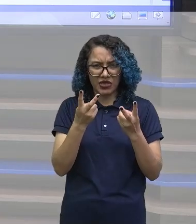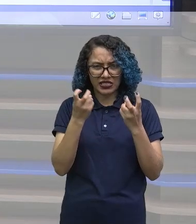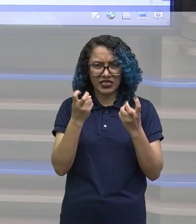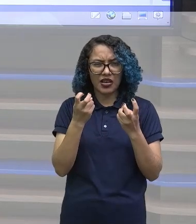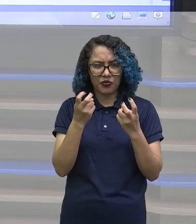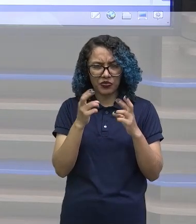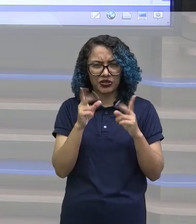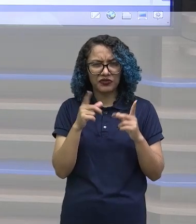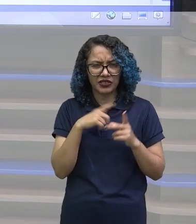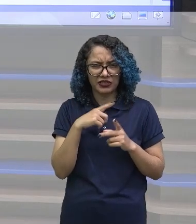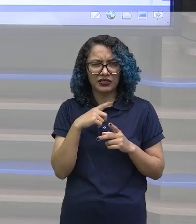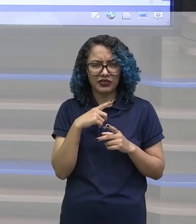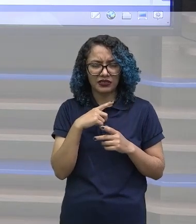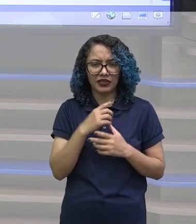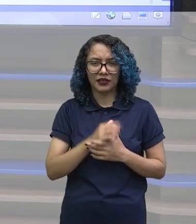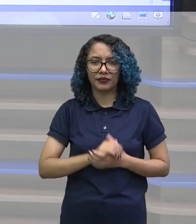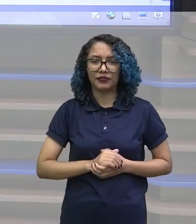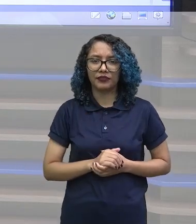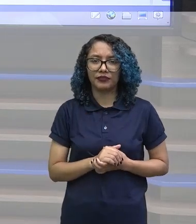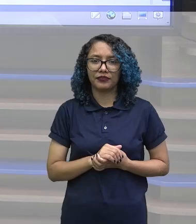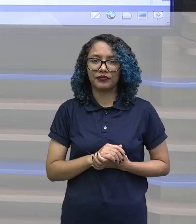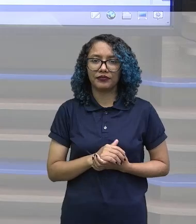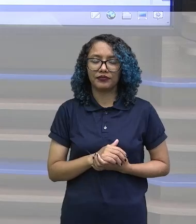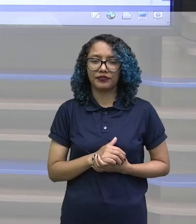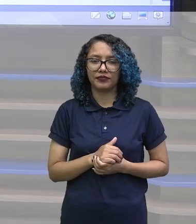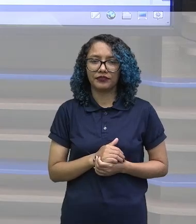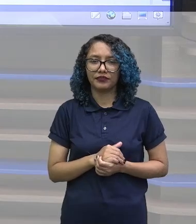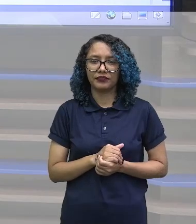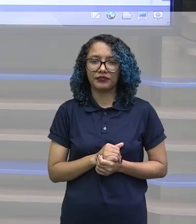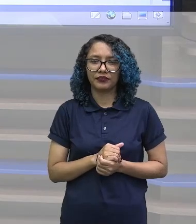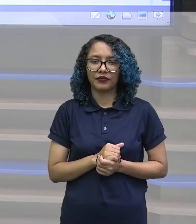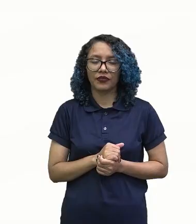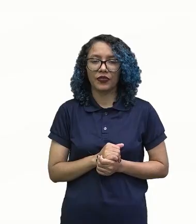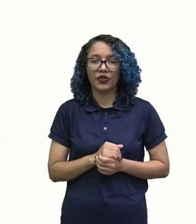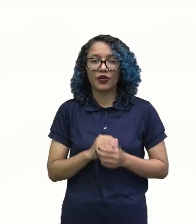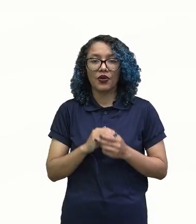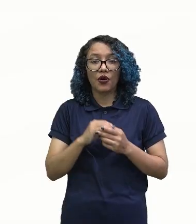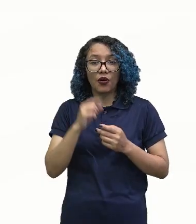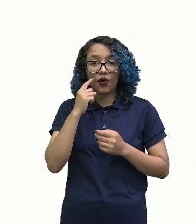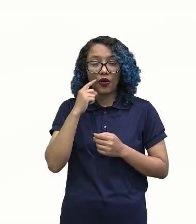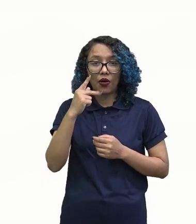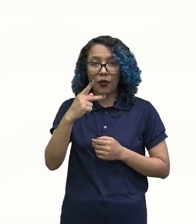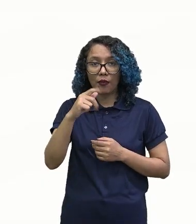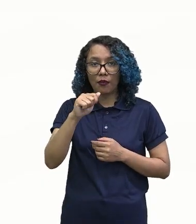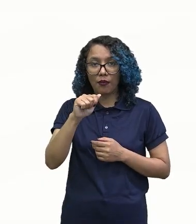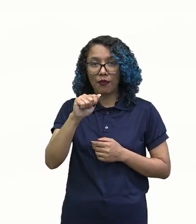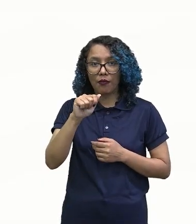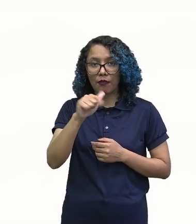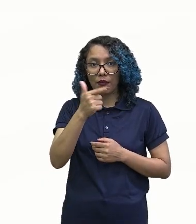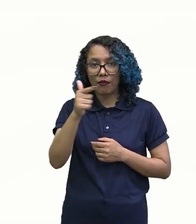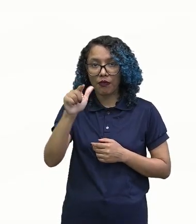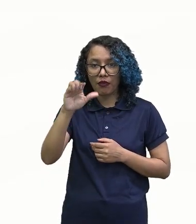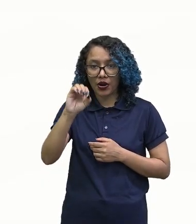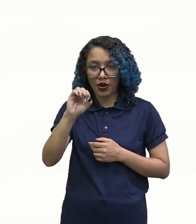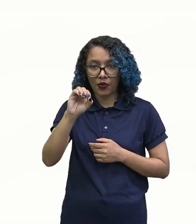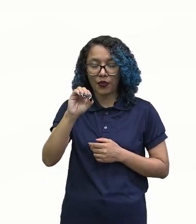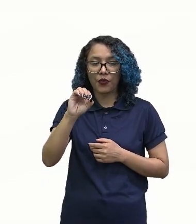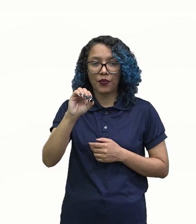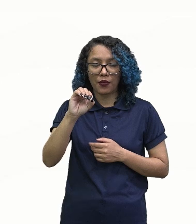diferença aí, né? Então, observe que o pão tem um tio que é